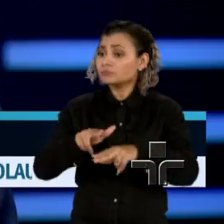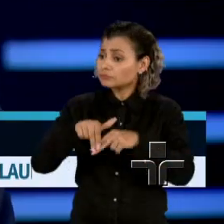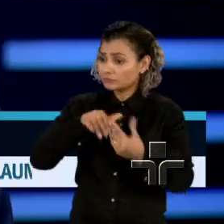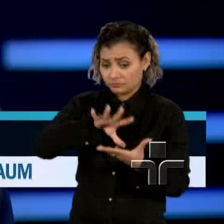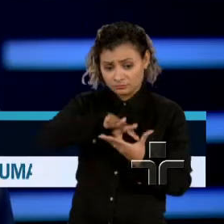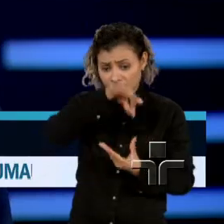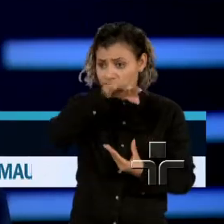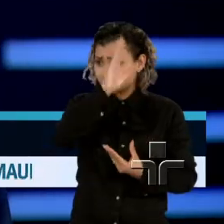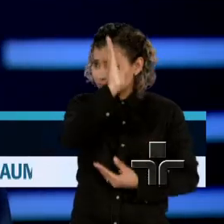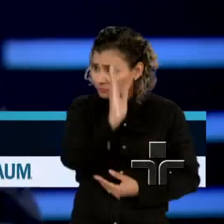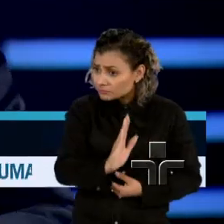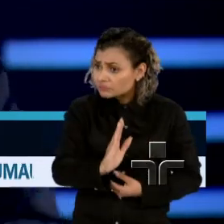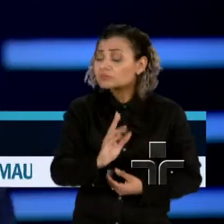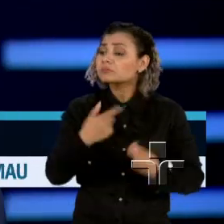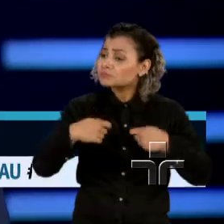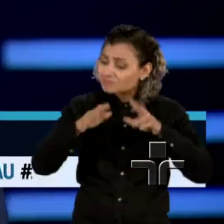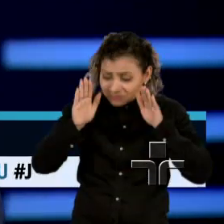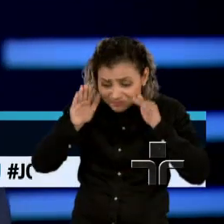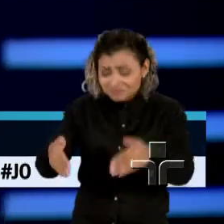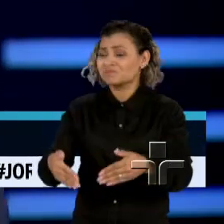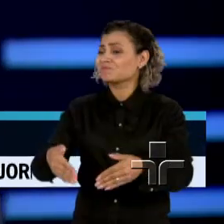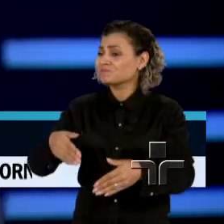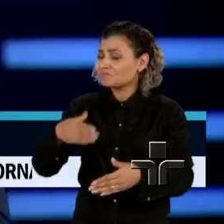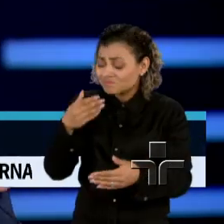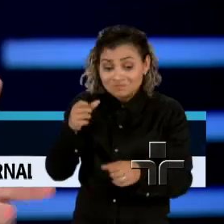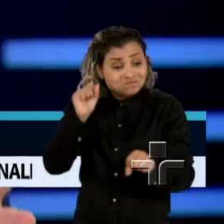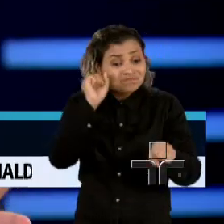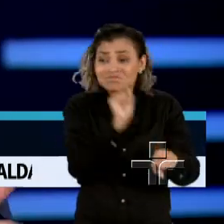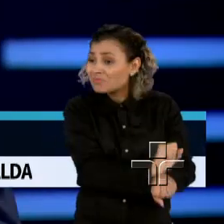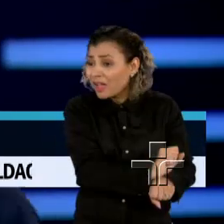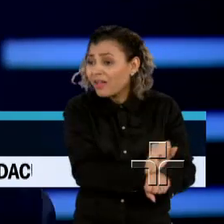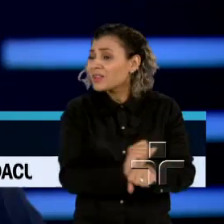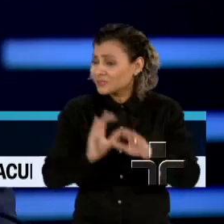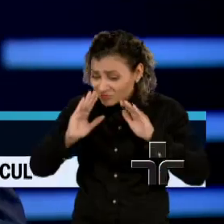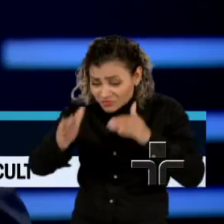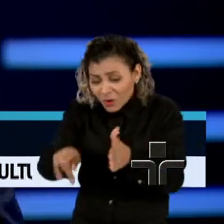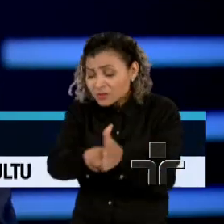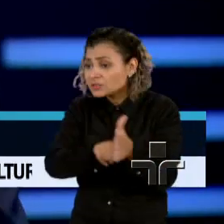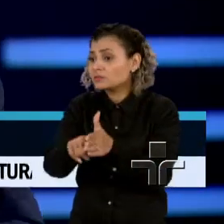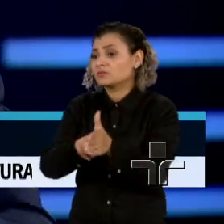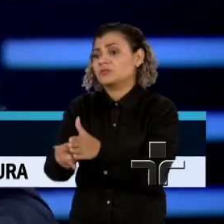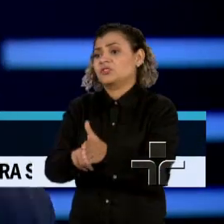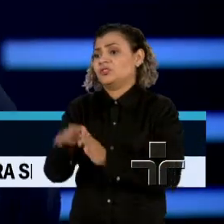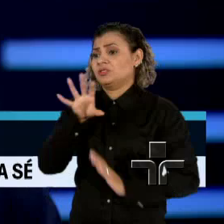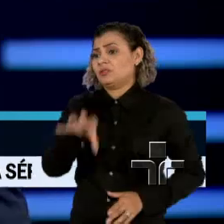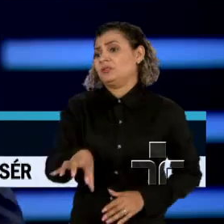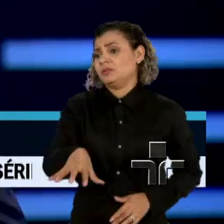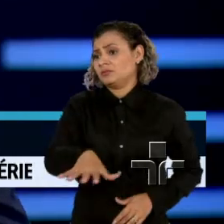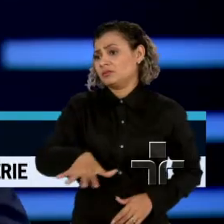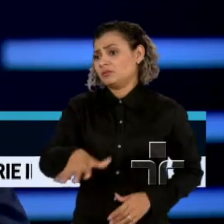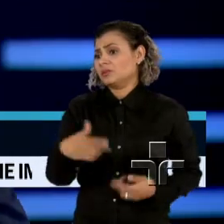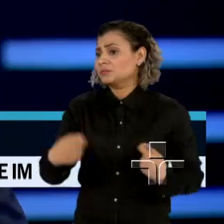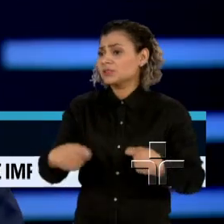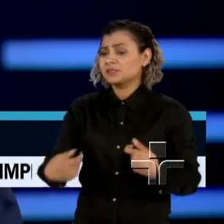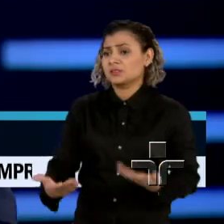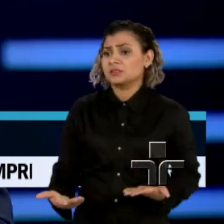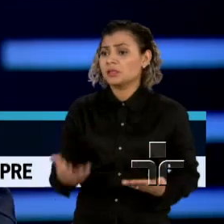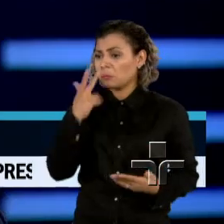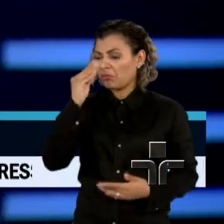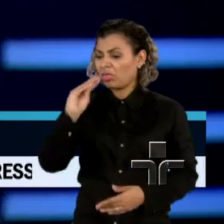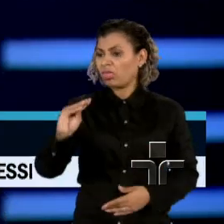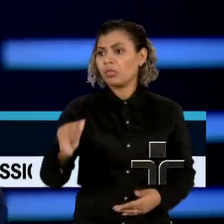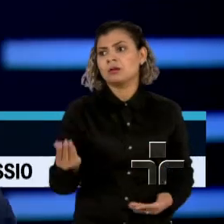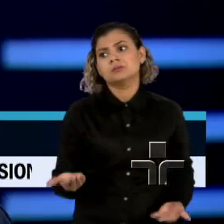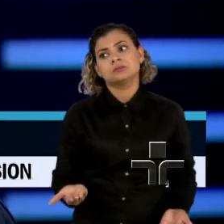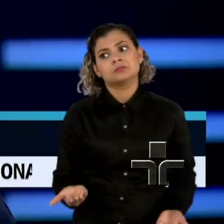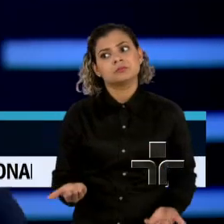é de uma gravidade absoluta, isso precisava parar, fazer um task force, tá certo? Uma força-tarefa, e fazer isso a fundo. O problema é que esse é